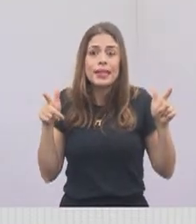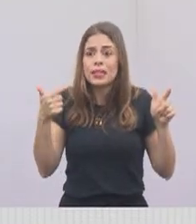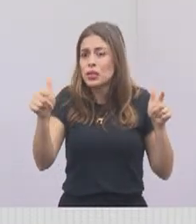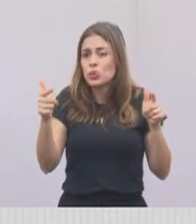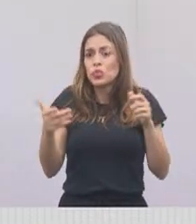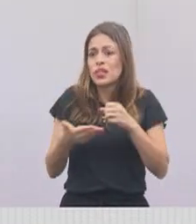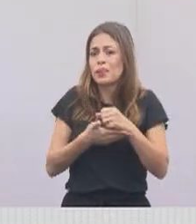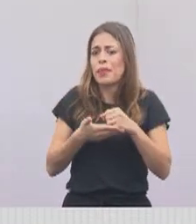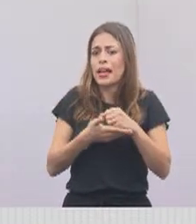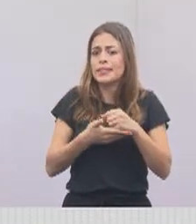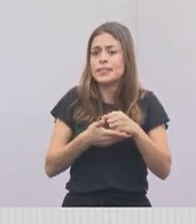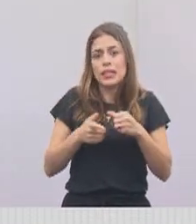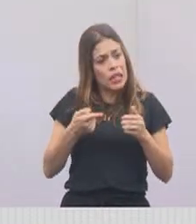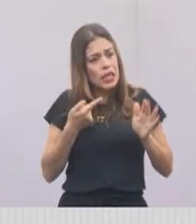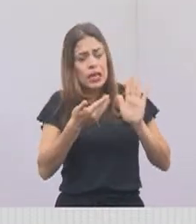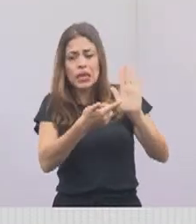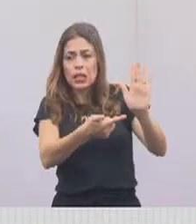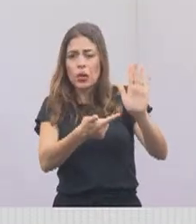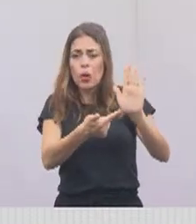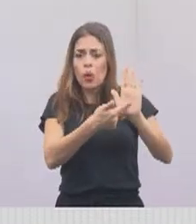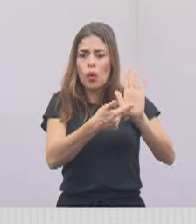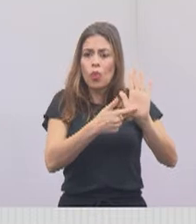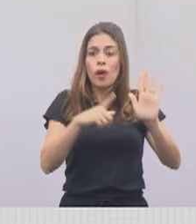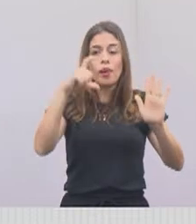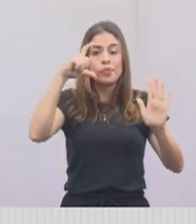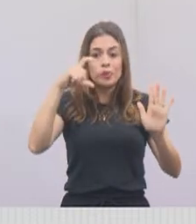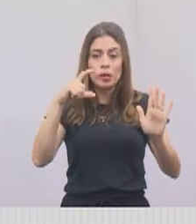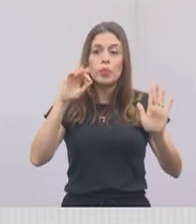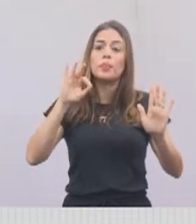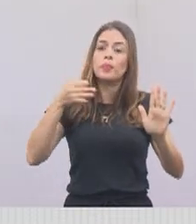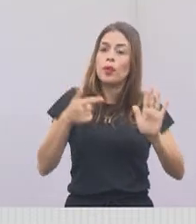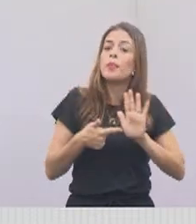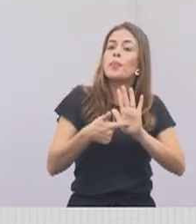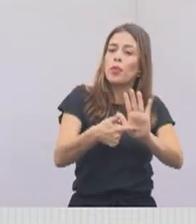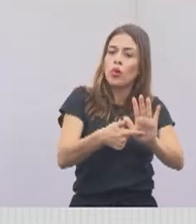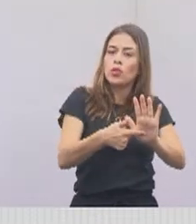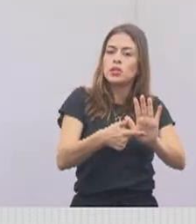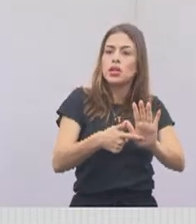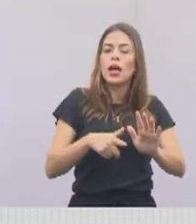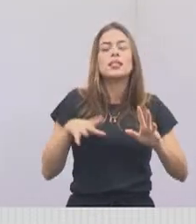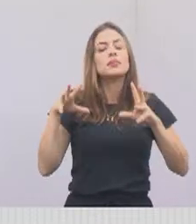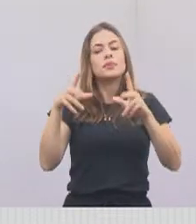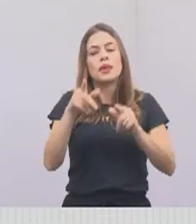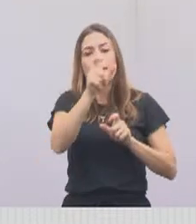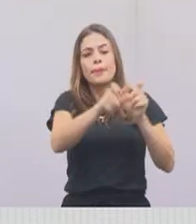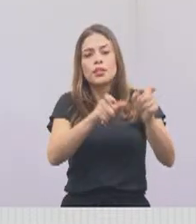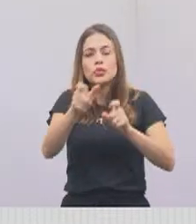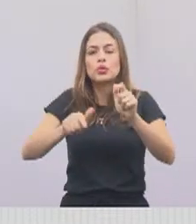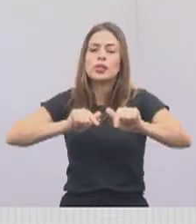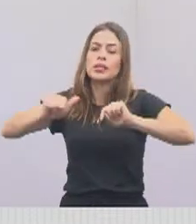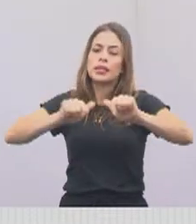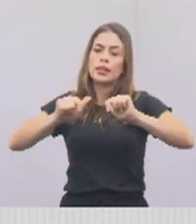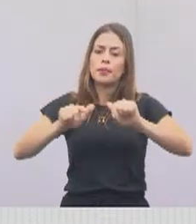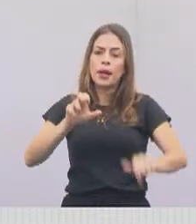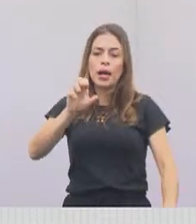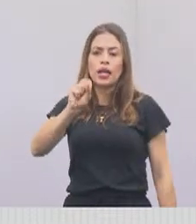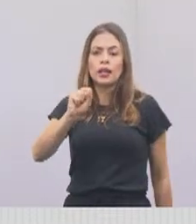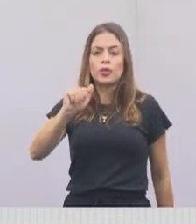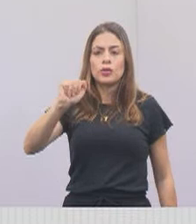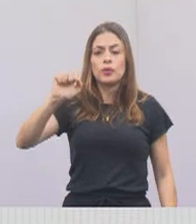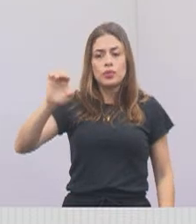aí. Está aí, a imagem já mostra, todo mundo que trabalha no SAI sabe desse problema. E eu, como autor da Lei